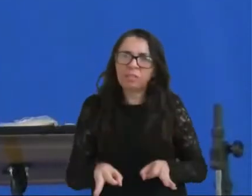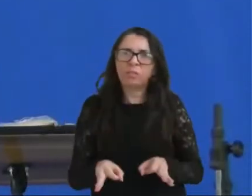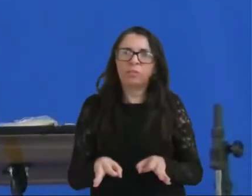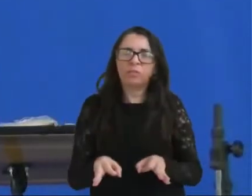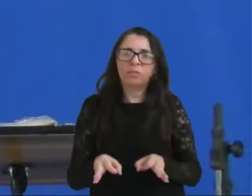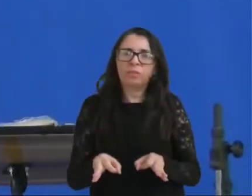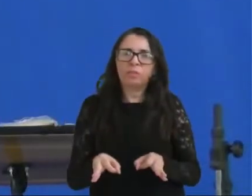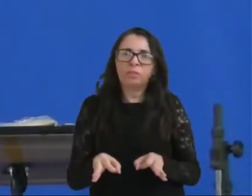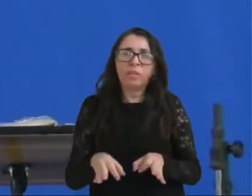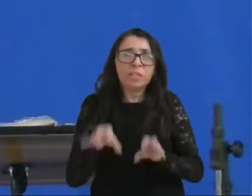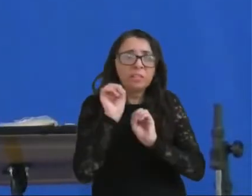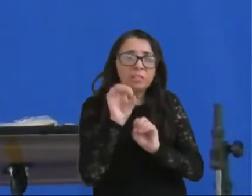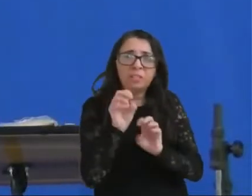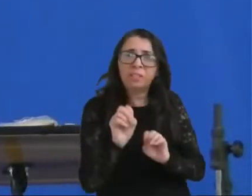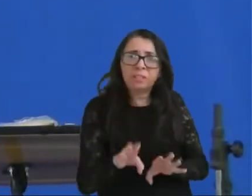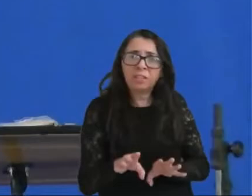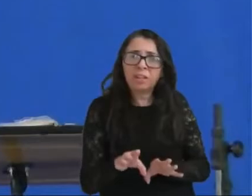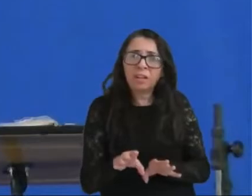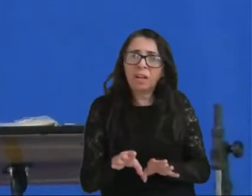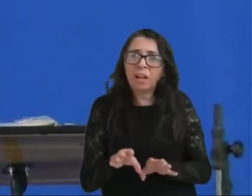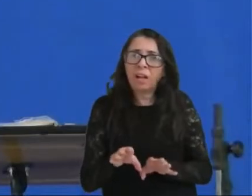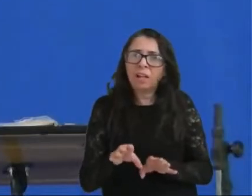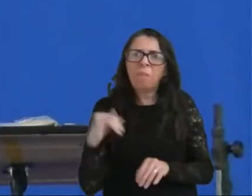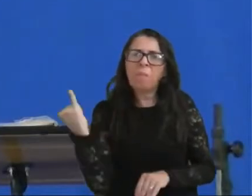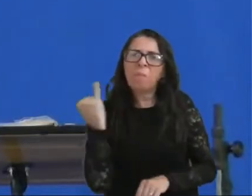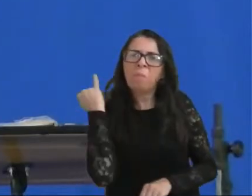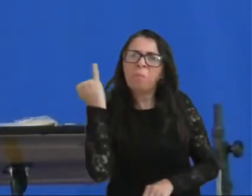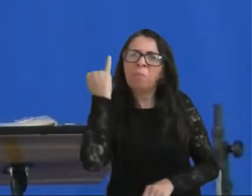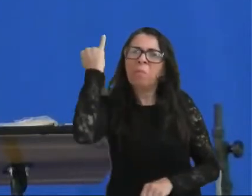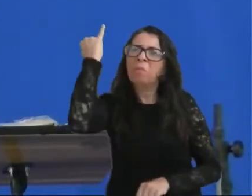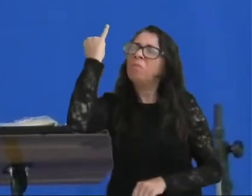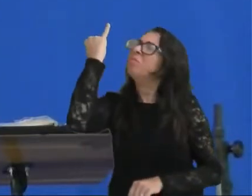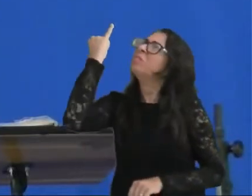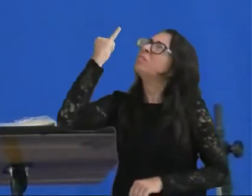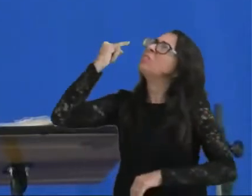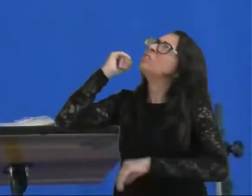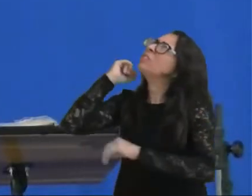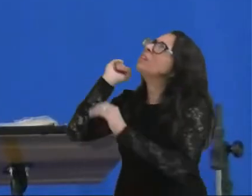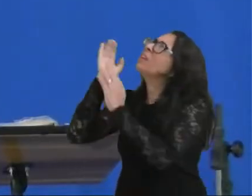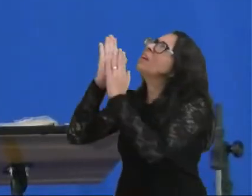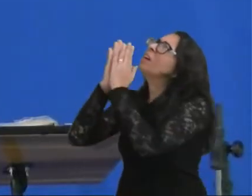à palavra de Deus. Contra todas